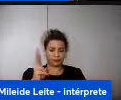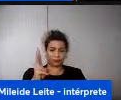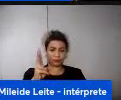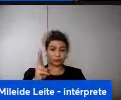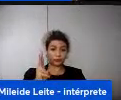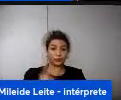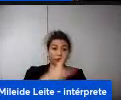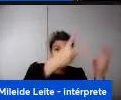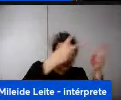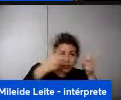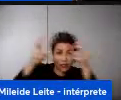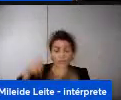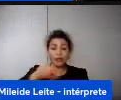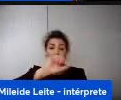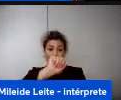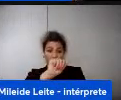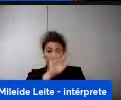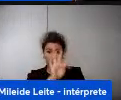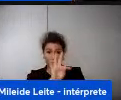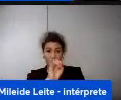E a inferência ativa